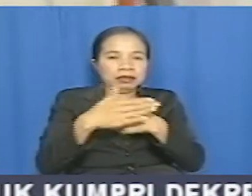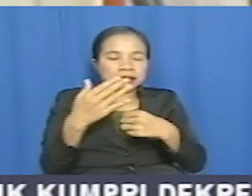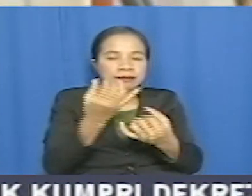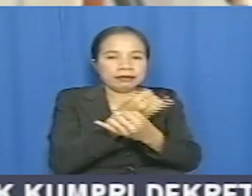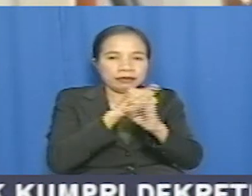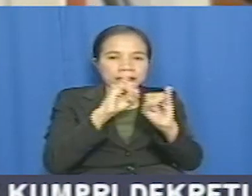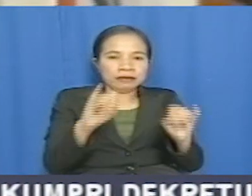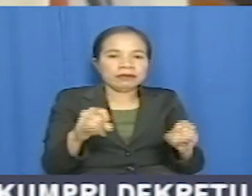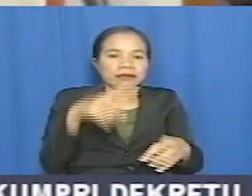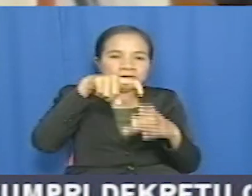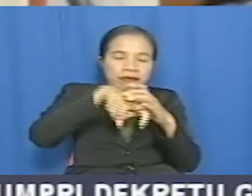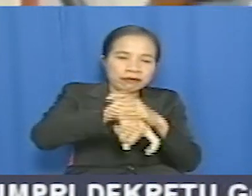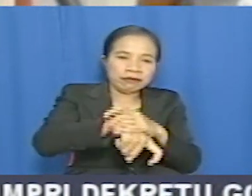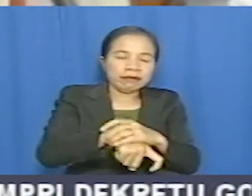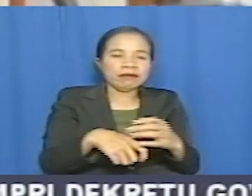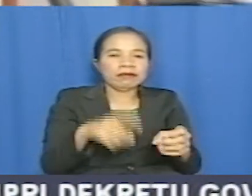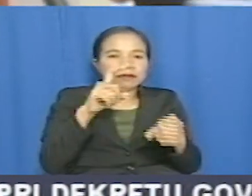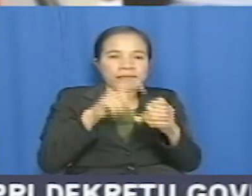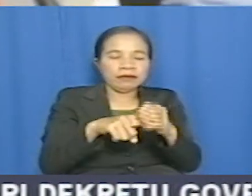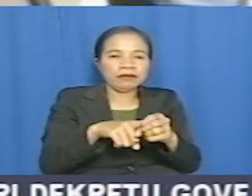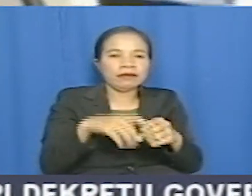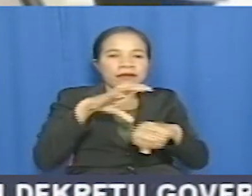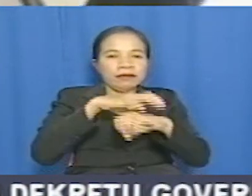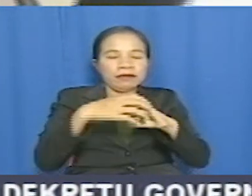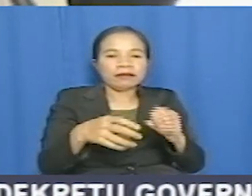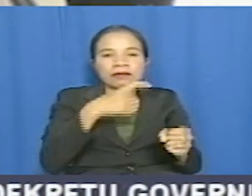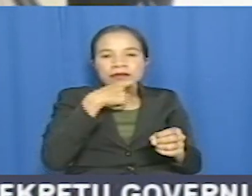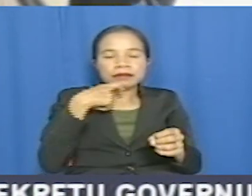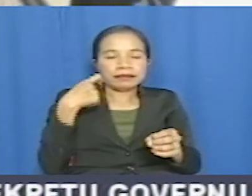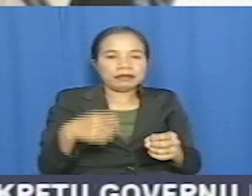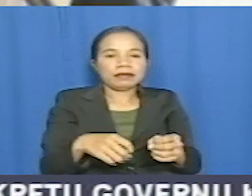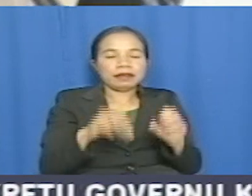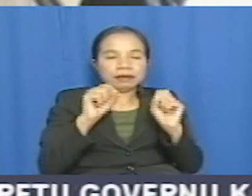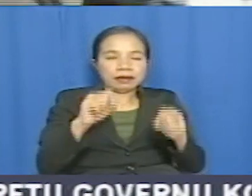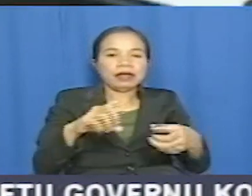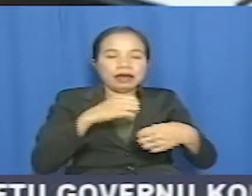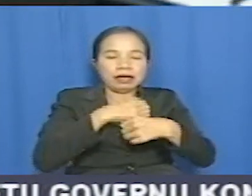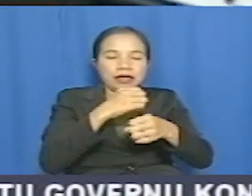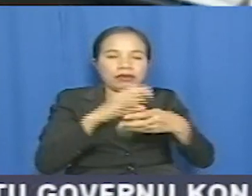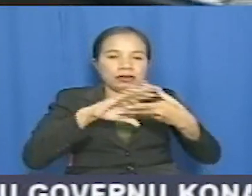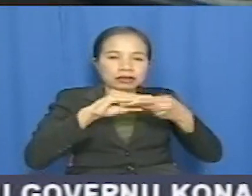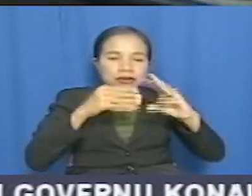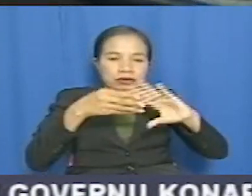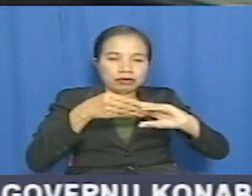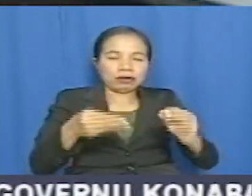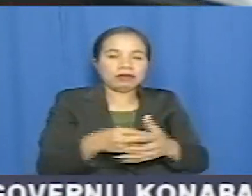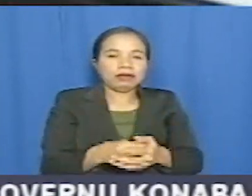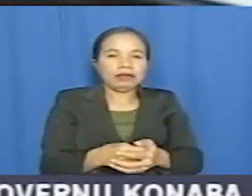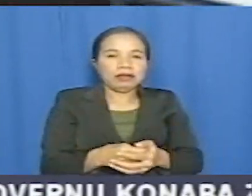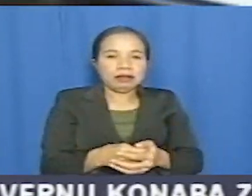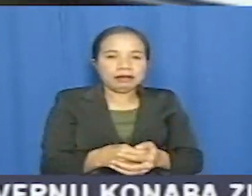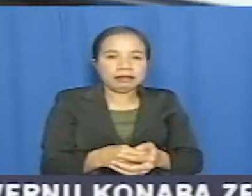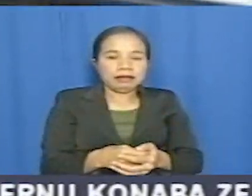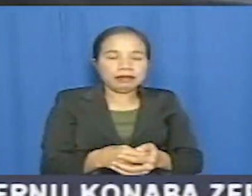independente perfurasaun iha raimaran. Ini marka historia. Marka historia. Orang itu tu saya sasim ba historia. Itu tu faz parte ba